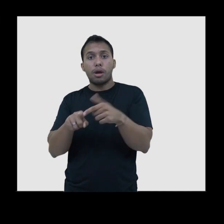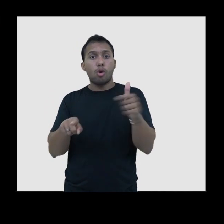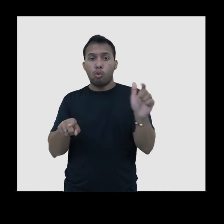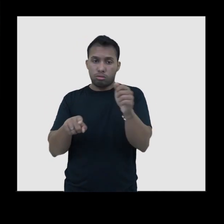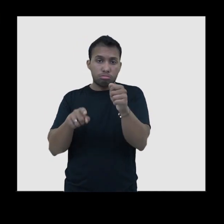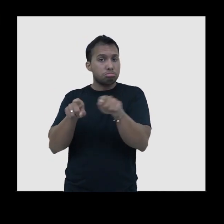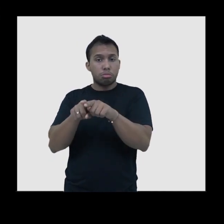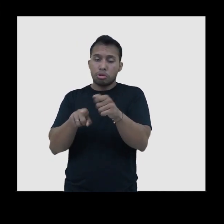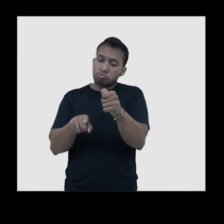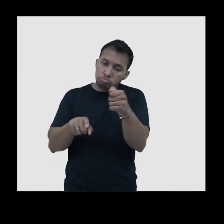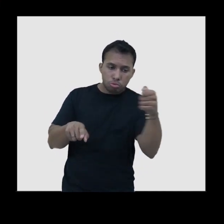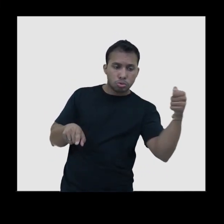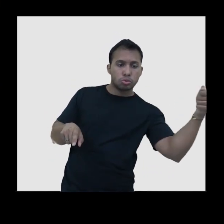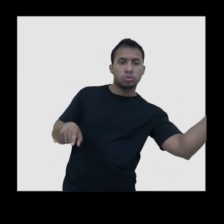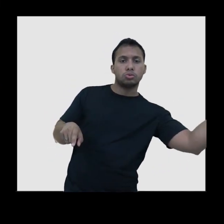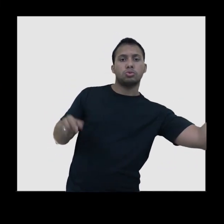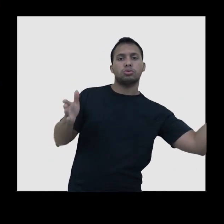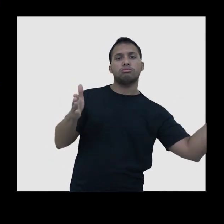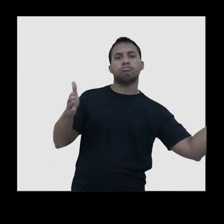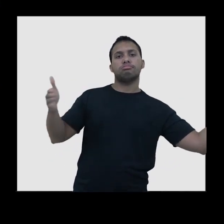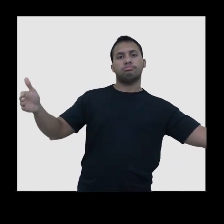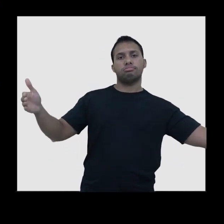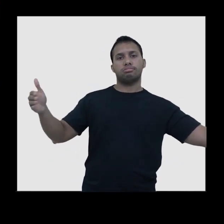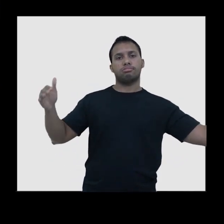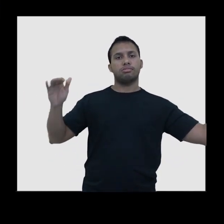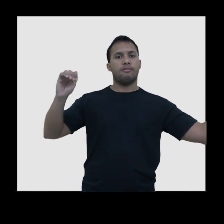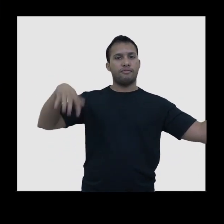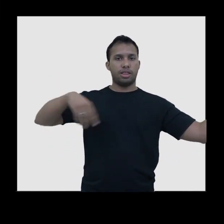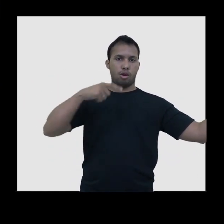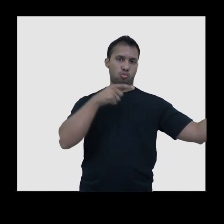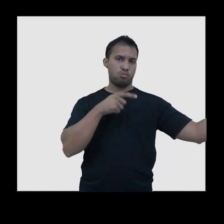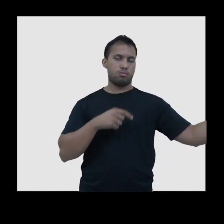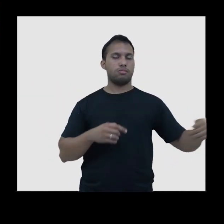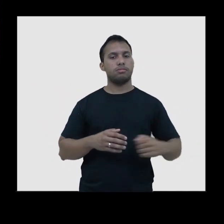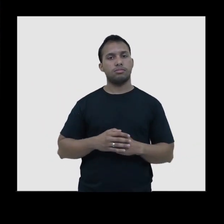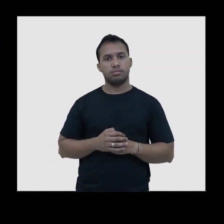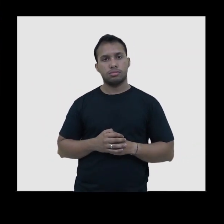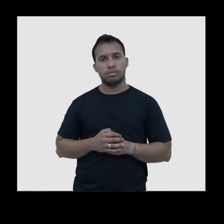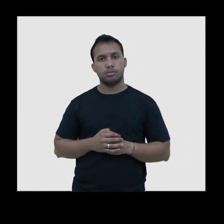Diminuir um pouco o zoom. Do outro lado, da mesma forma, clicar e arrastar até o final.